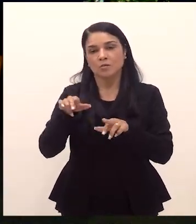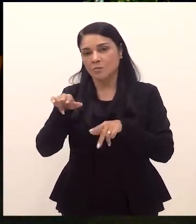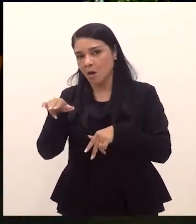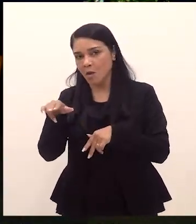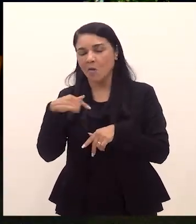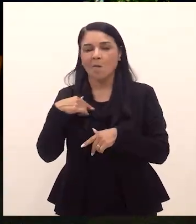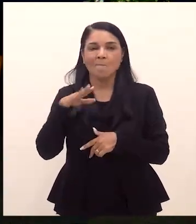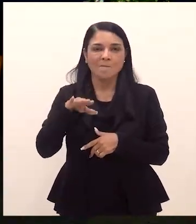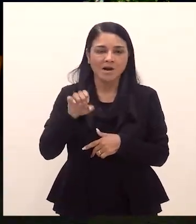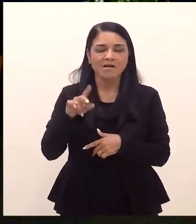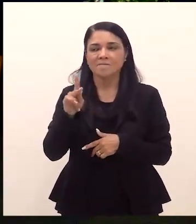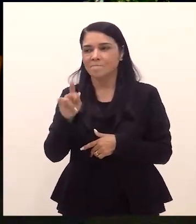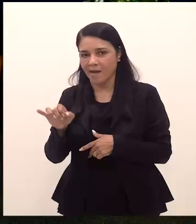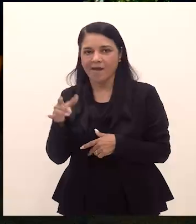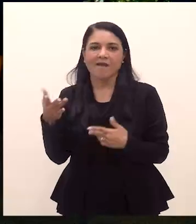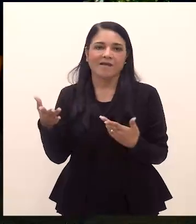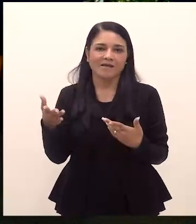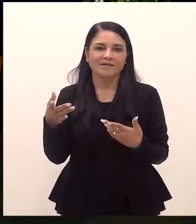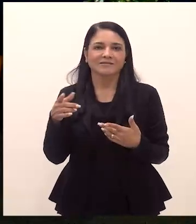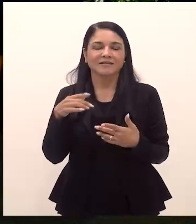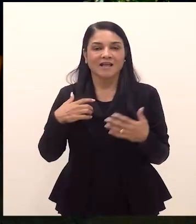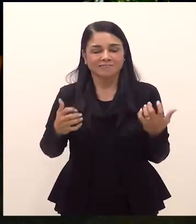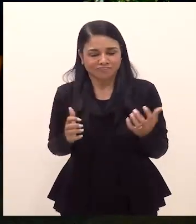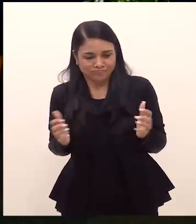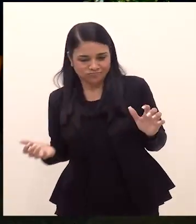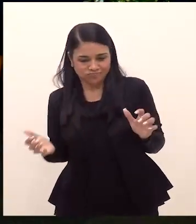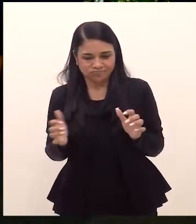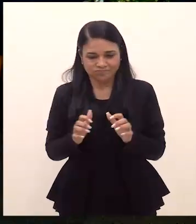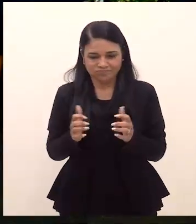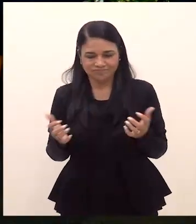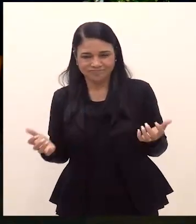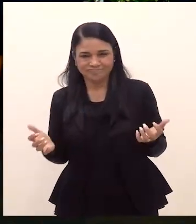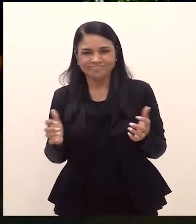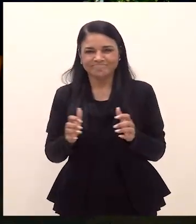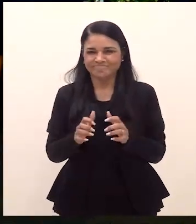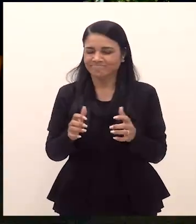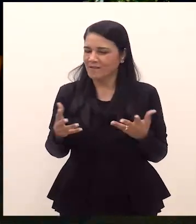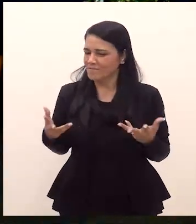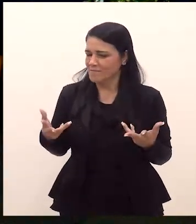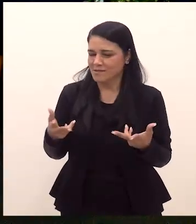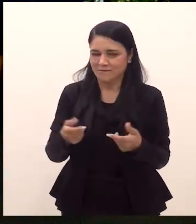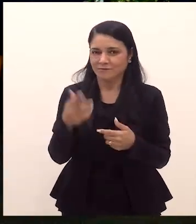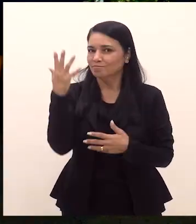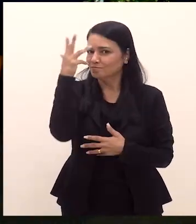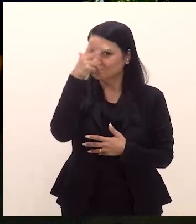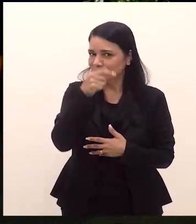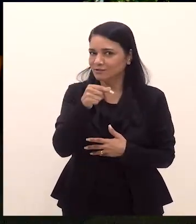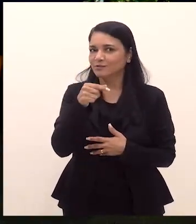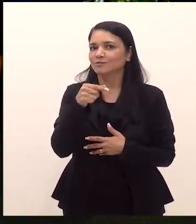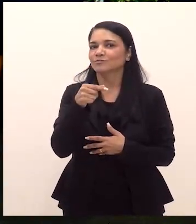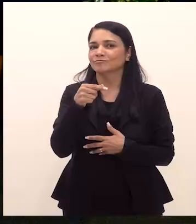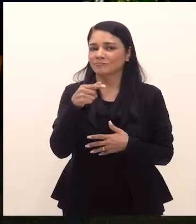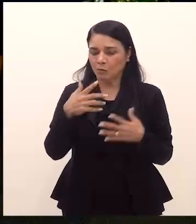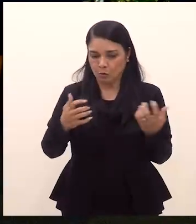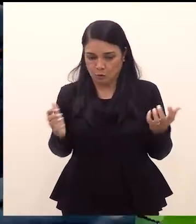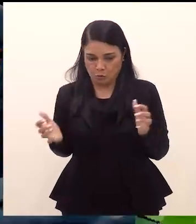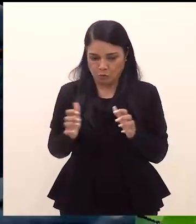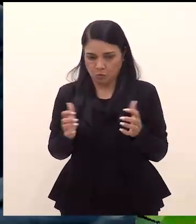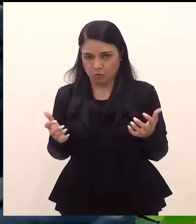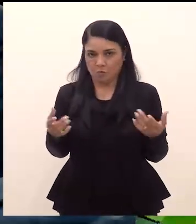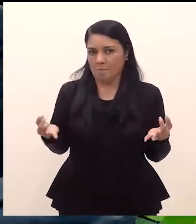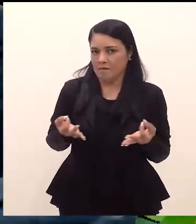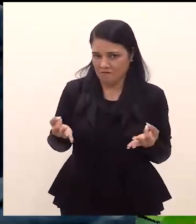história familiar, dos irmãos, da mãe, pai. Mas a sanfona é um instrumento muito peculiar, né? Ele é muito bonito quando muito